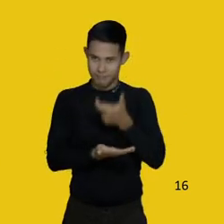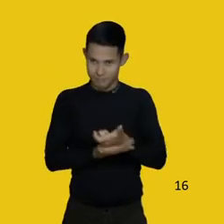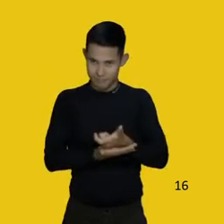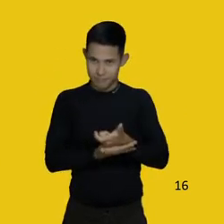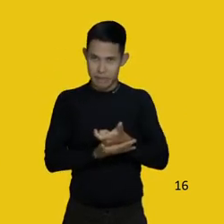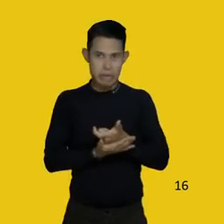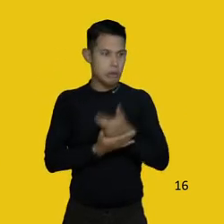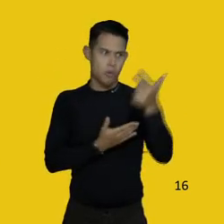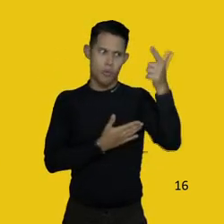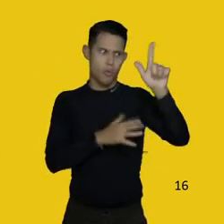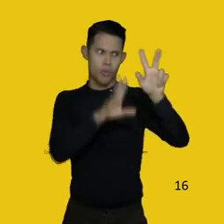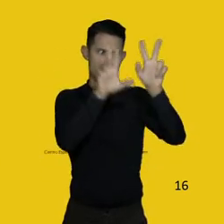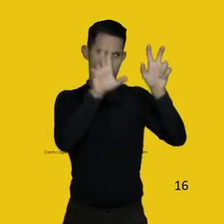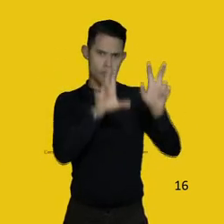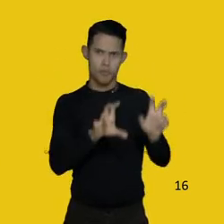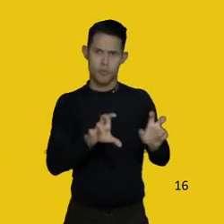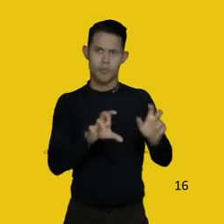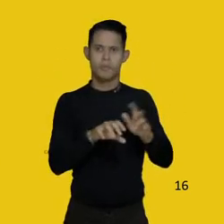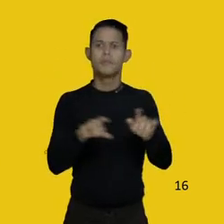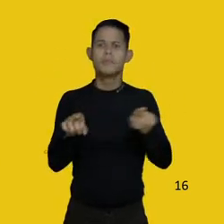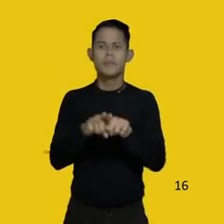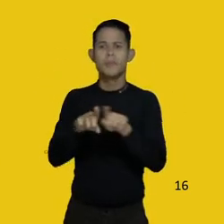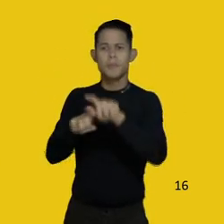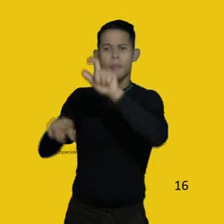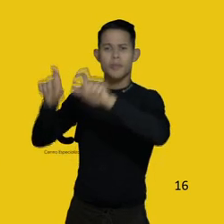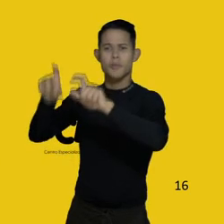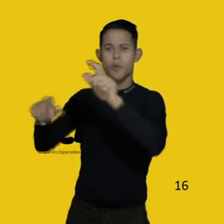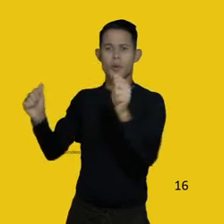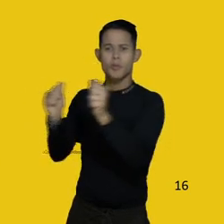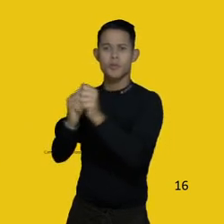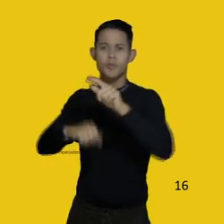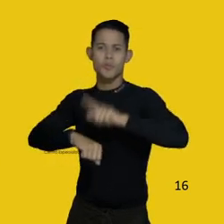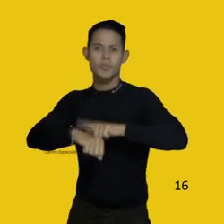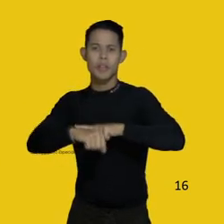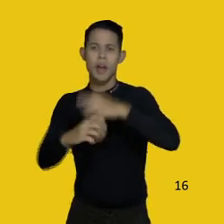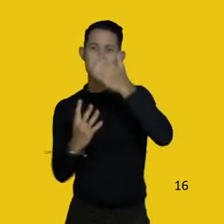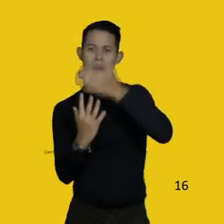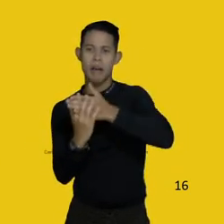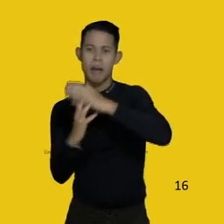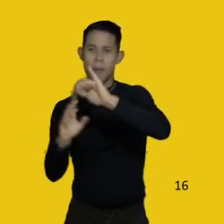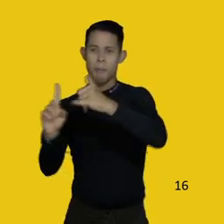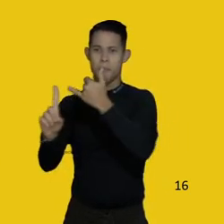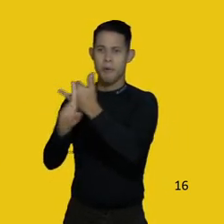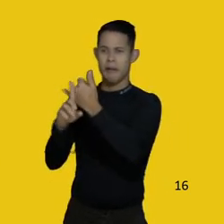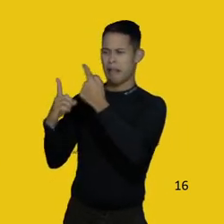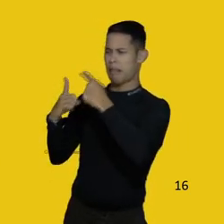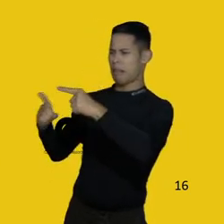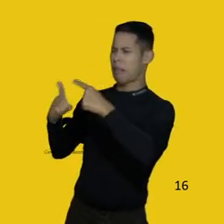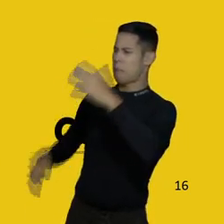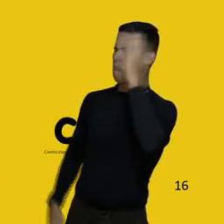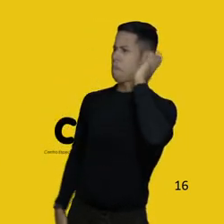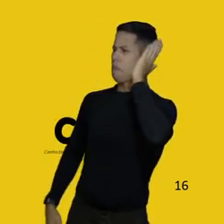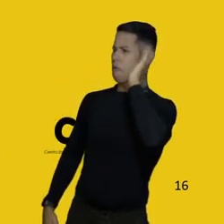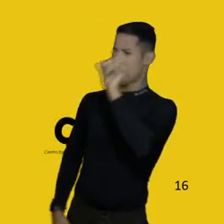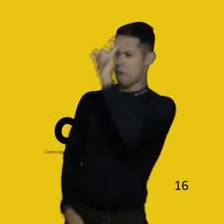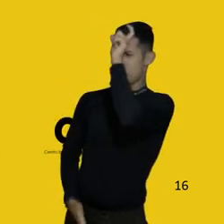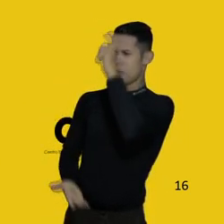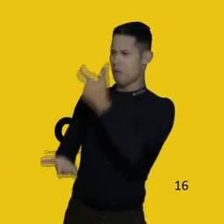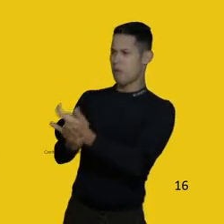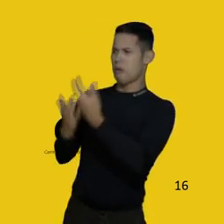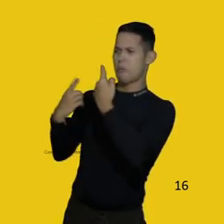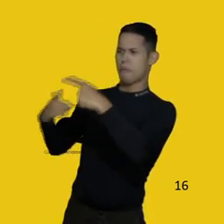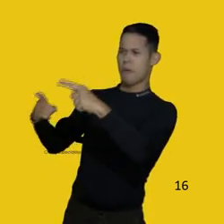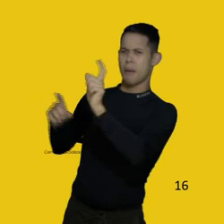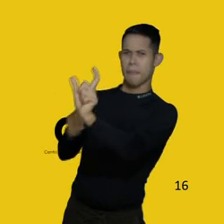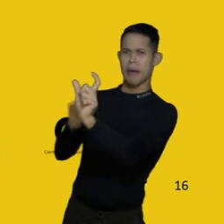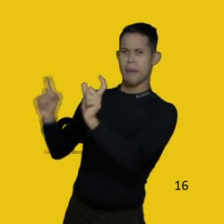pessoal que fica no recreio com as crianças que eles fing Ai você é um disléxico Você é burro né então todos são instruídos o